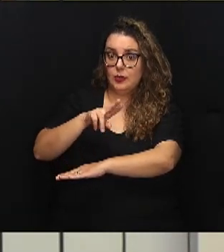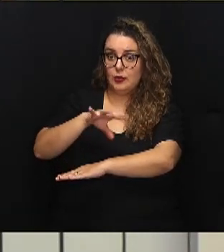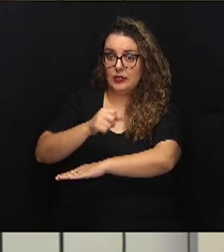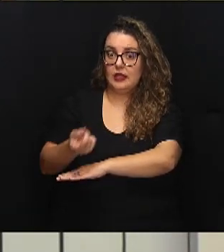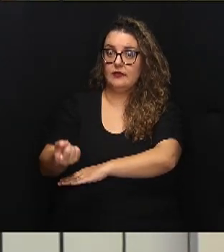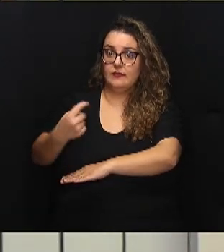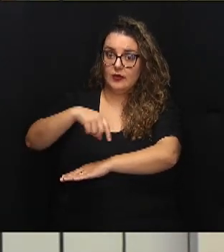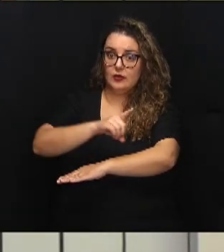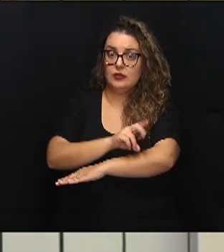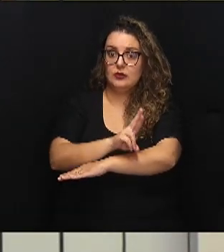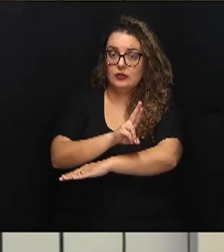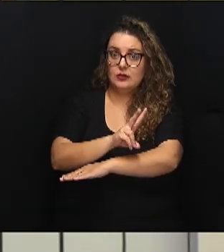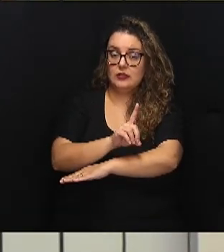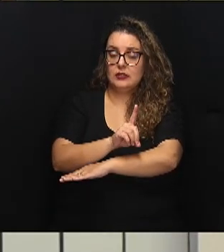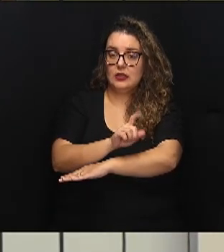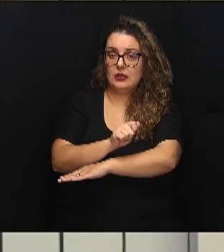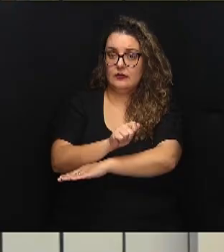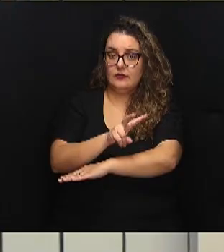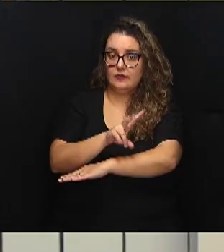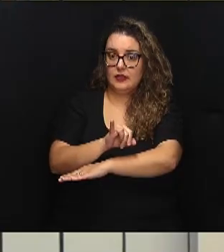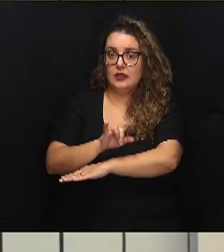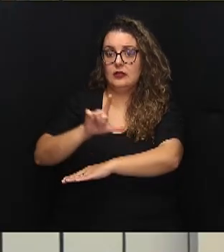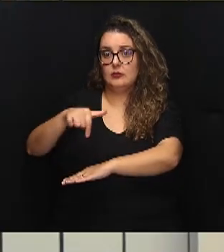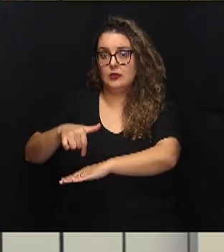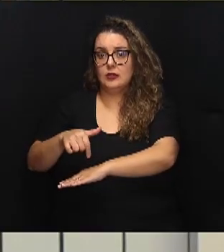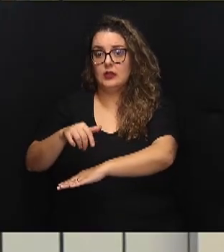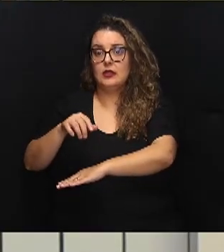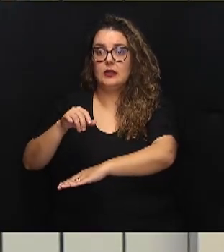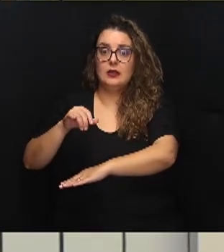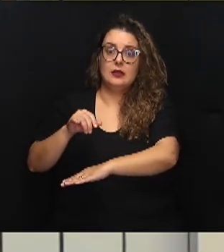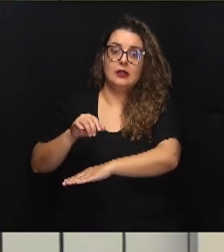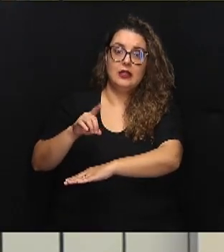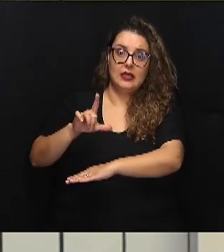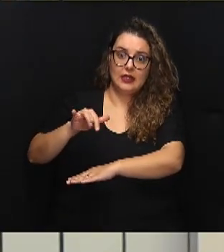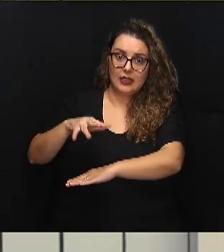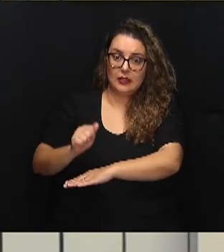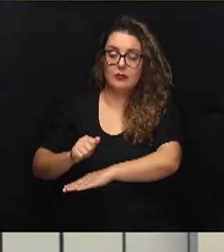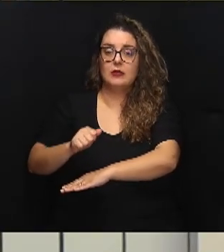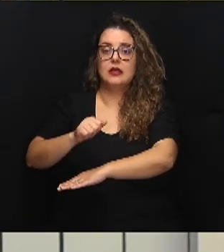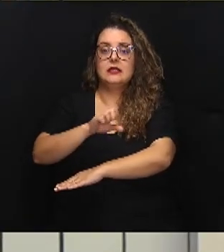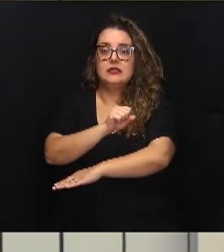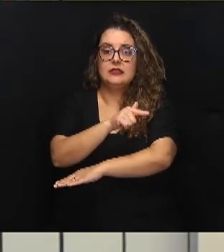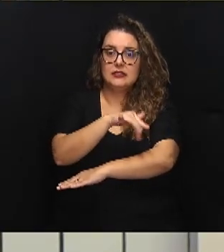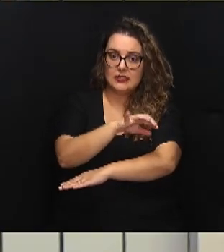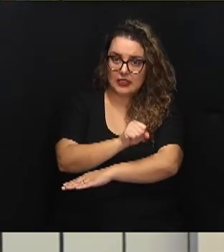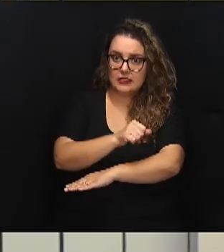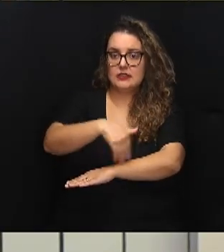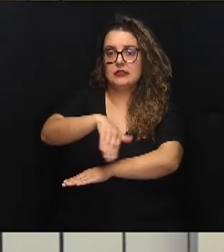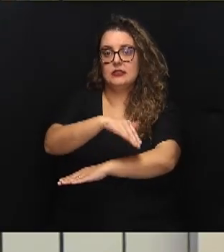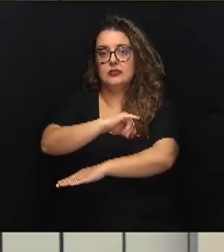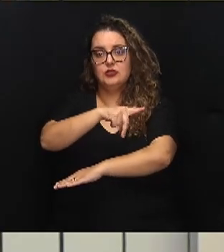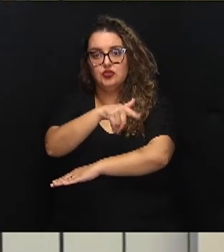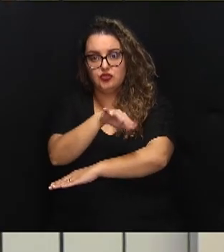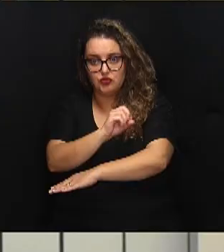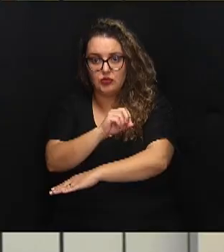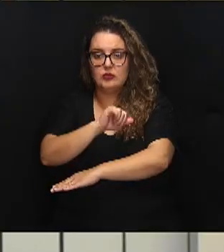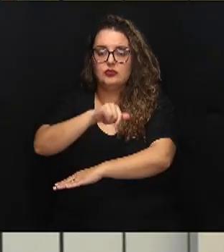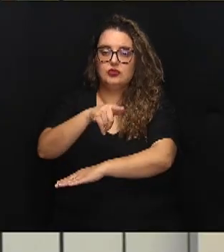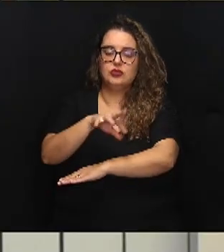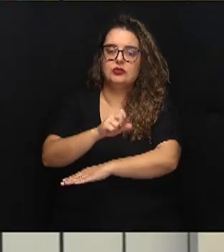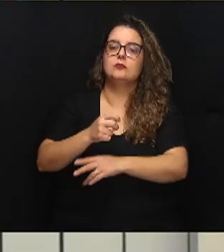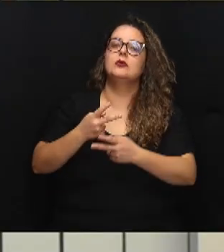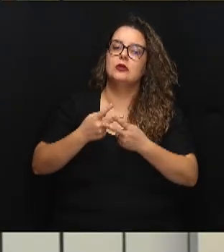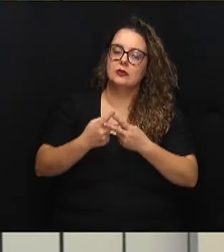rua Doutor Pereira Lima, rua Doutor Salles de Oliveira e Avenida João Jorge. Mas tenha